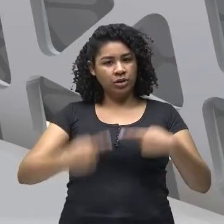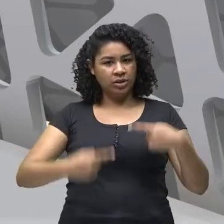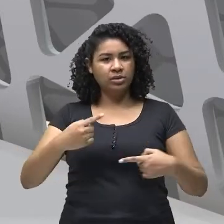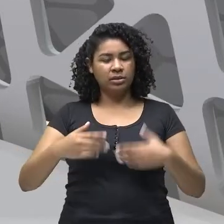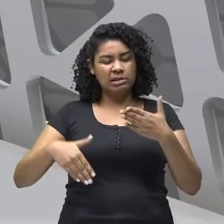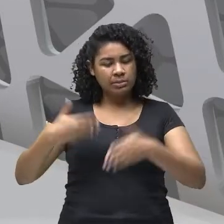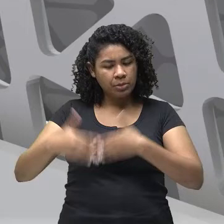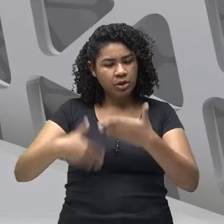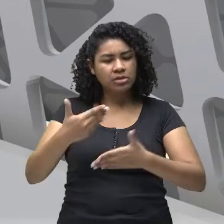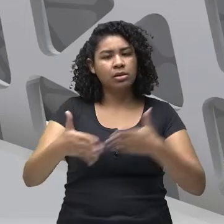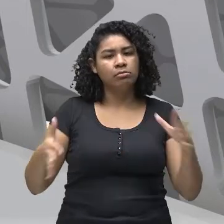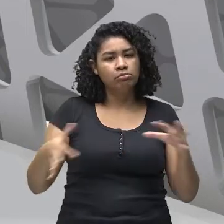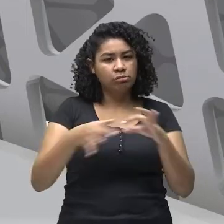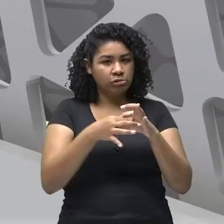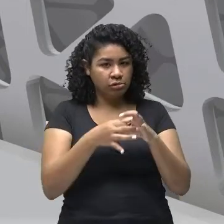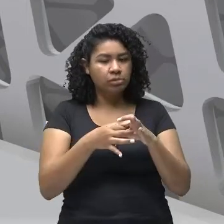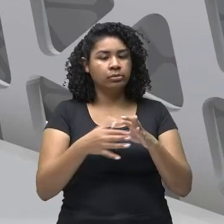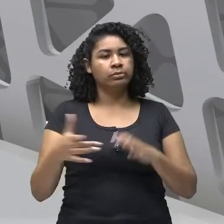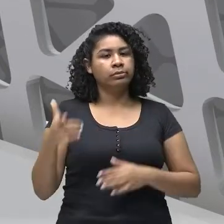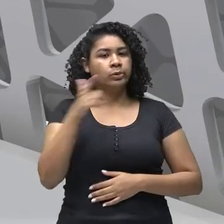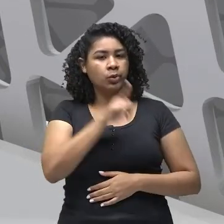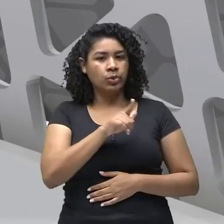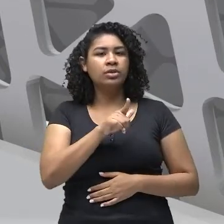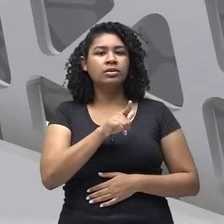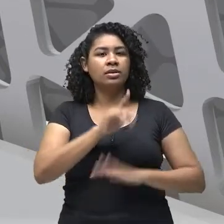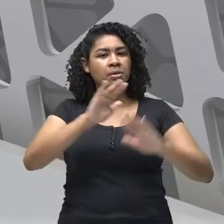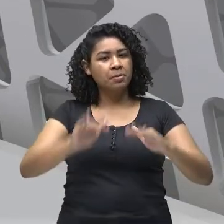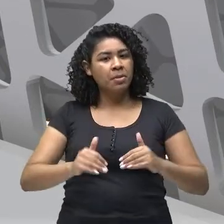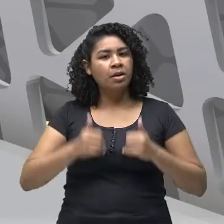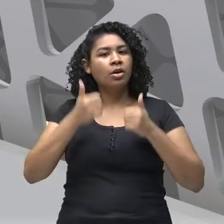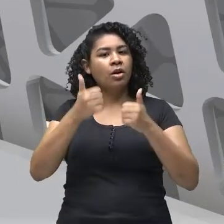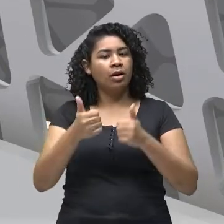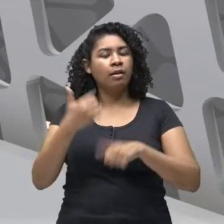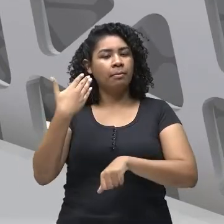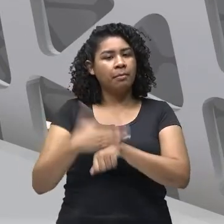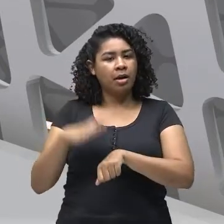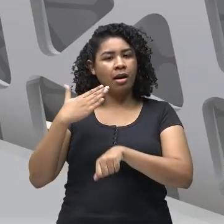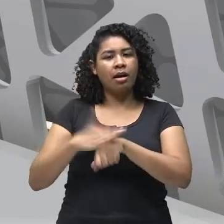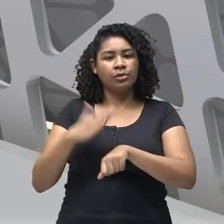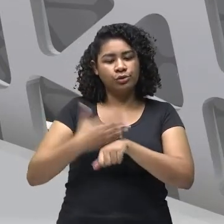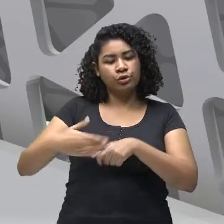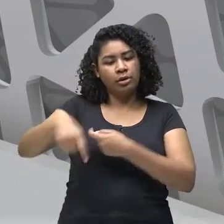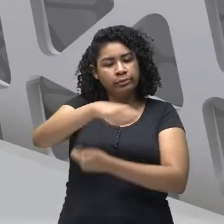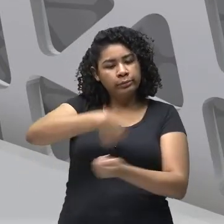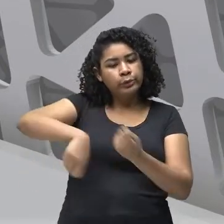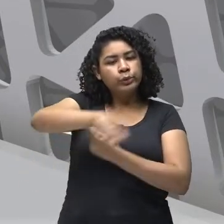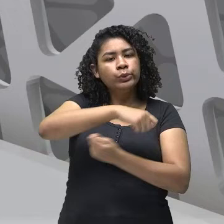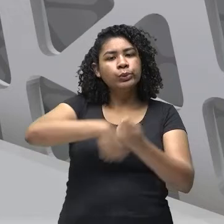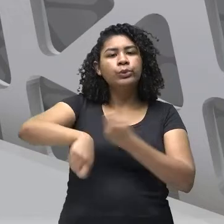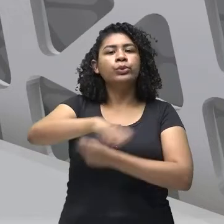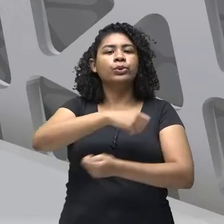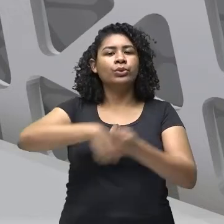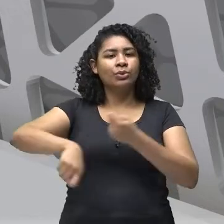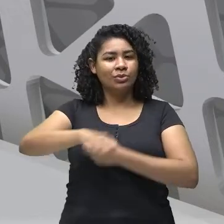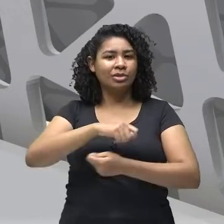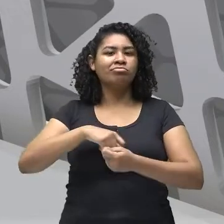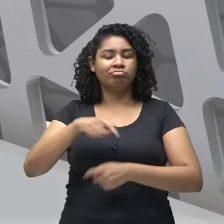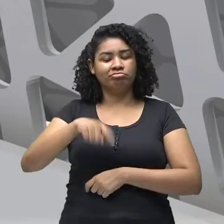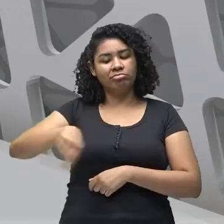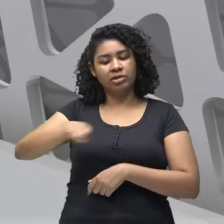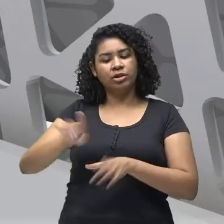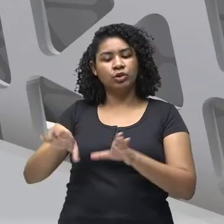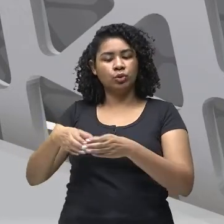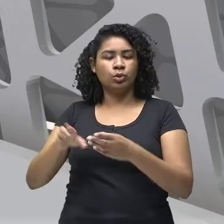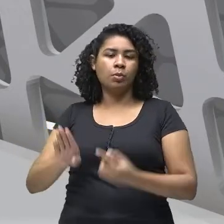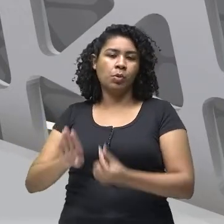de unificação do poder, centralizar o poder e melhorar as práticas comerciais das quais dependia essa